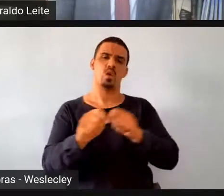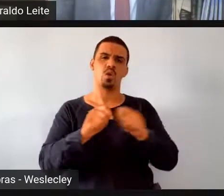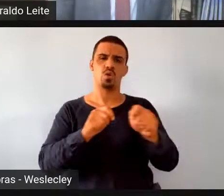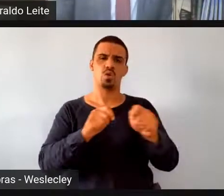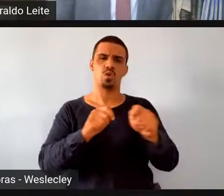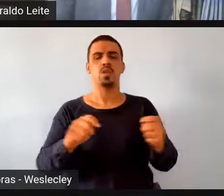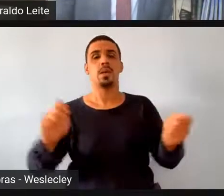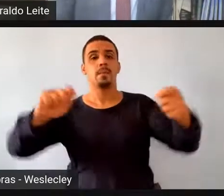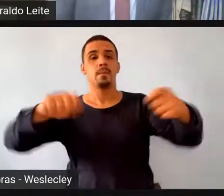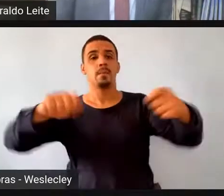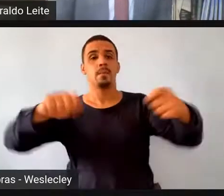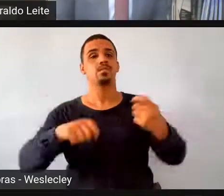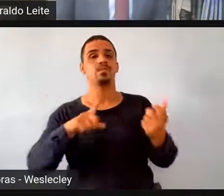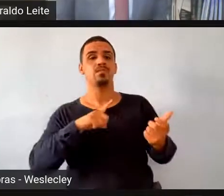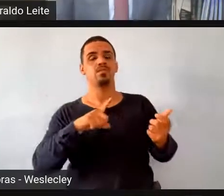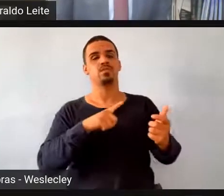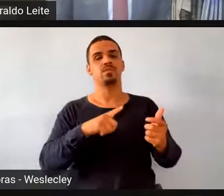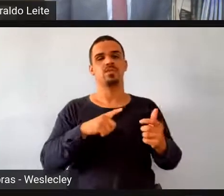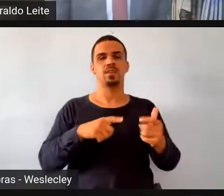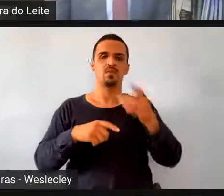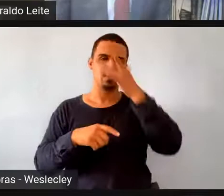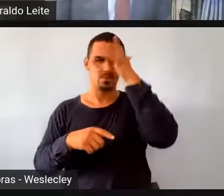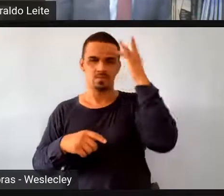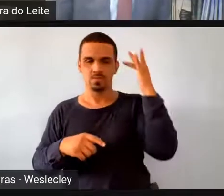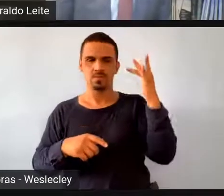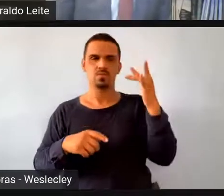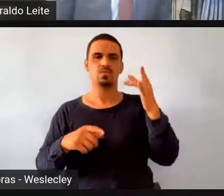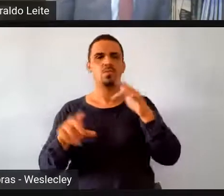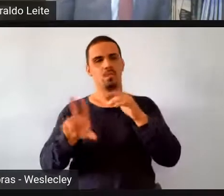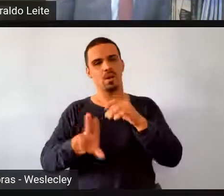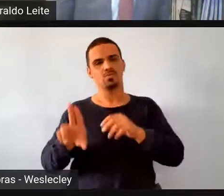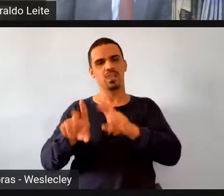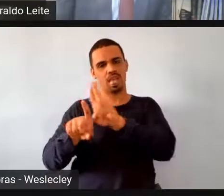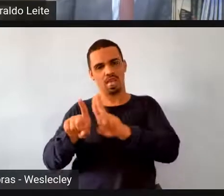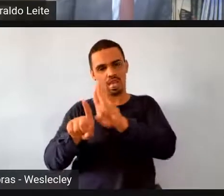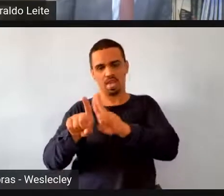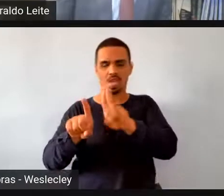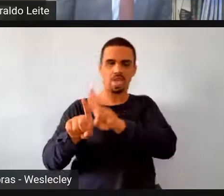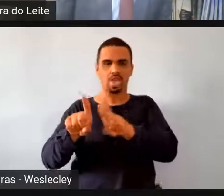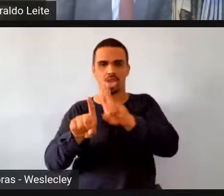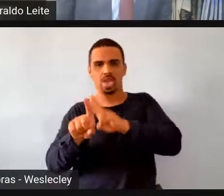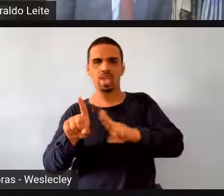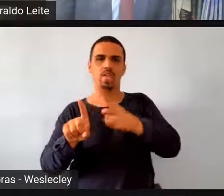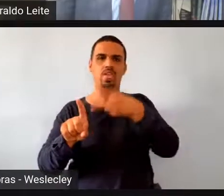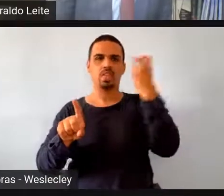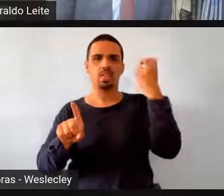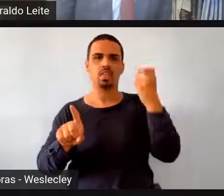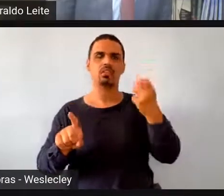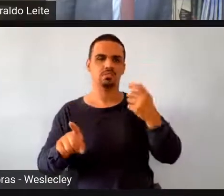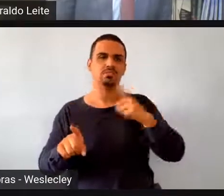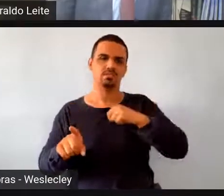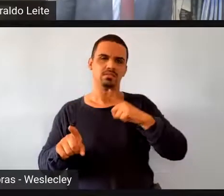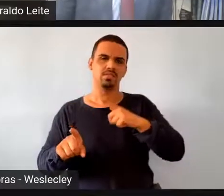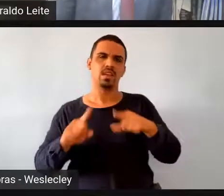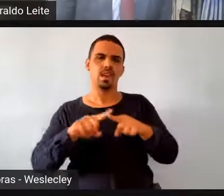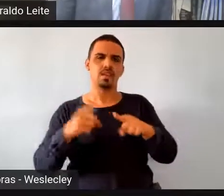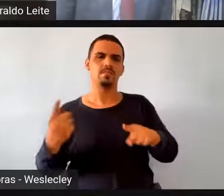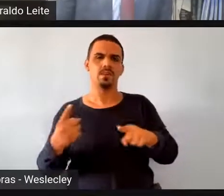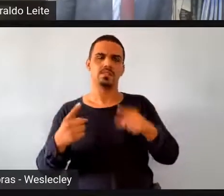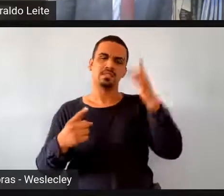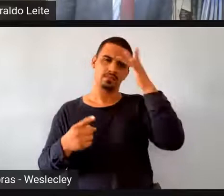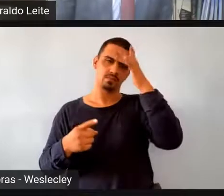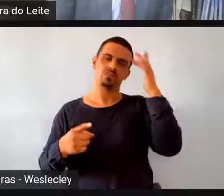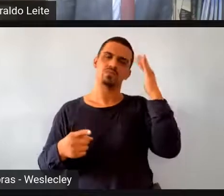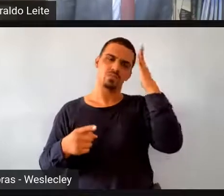possível recorrer a algum laranja, né? Mas, de qualquer maneira, nesse caso, o doador faz isso por sua conta e risco. Há